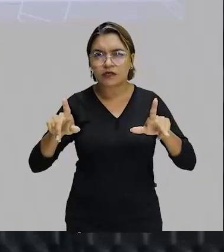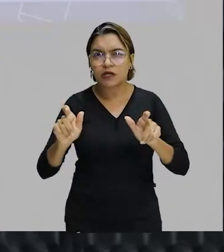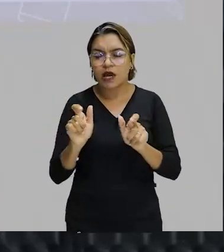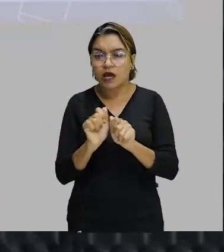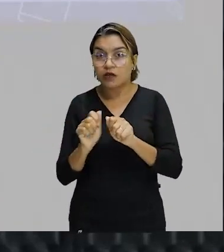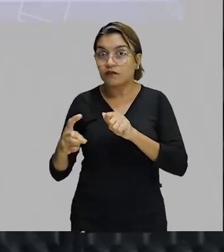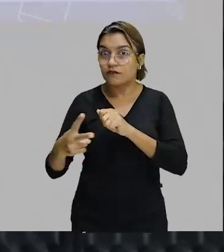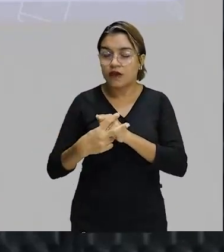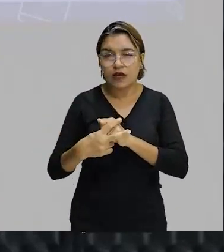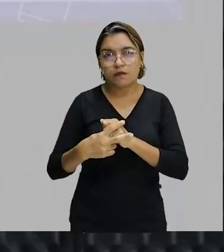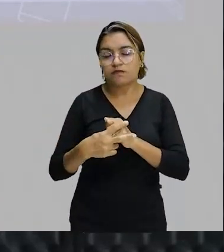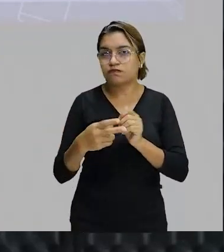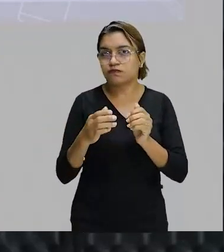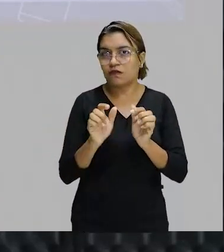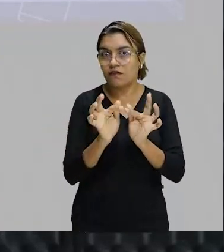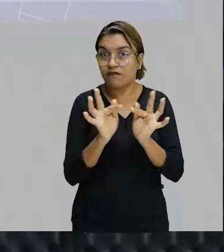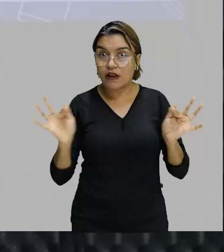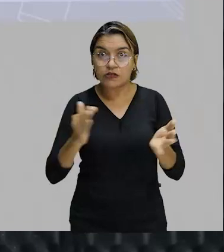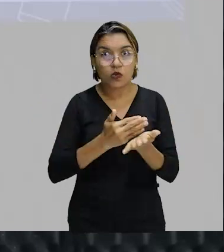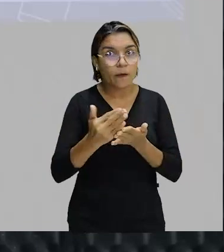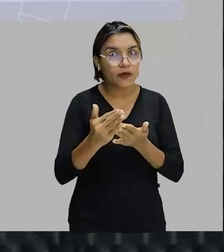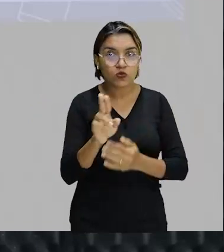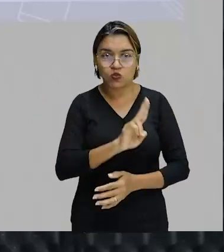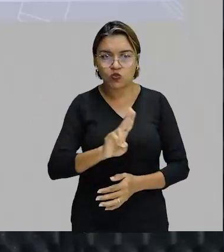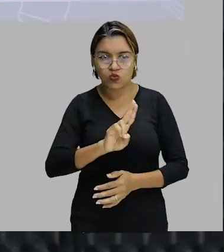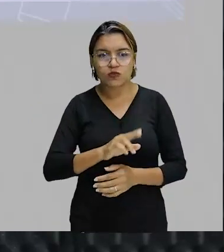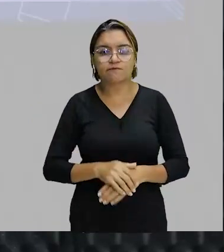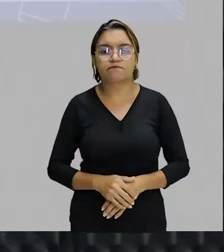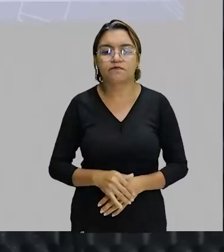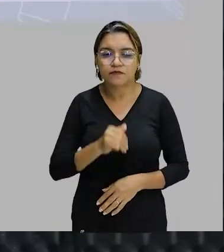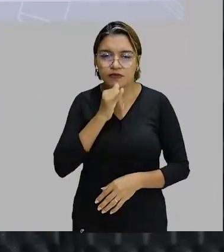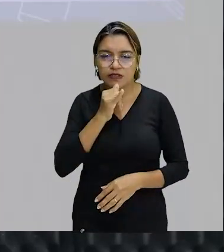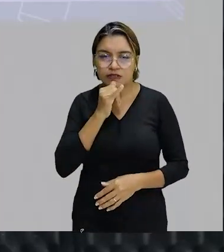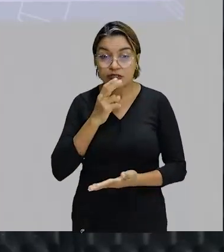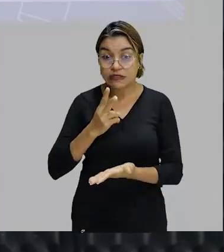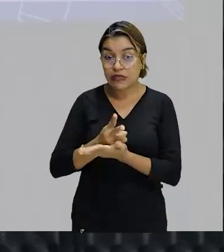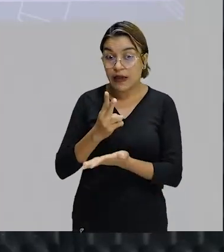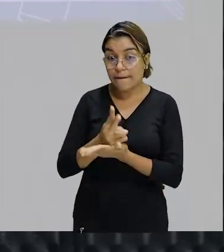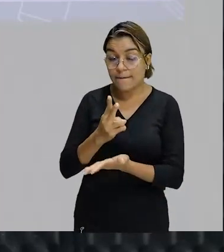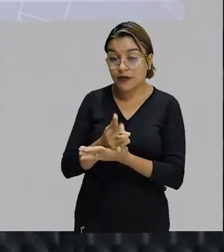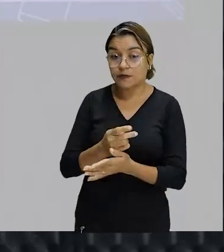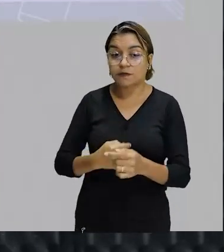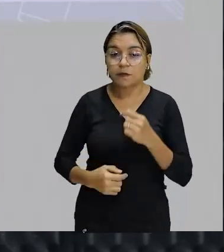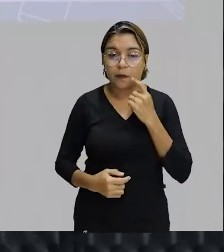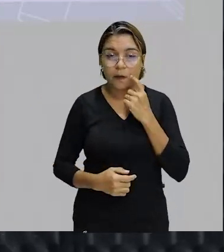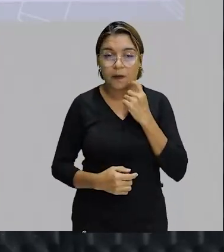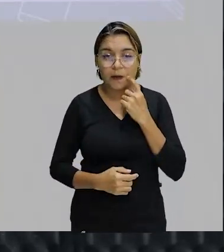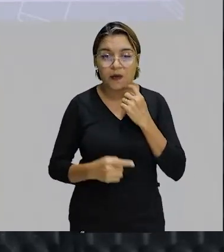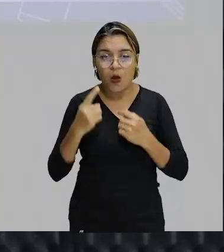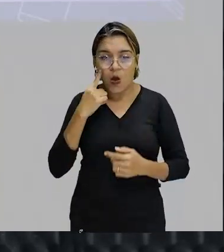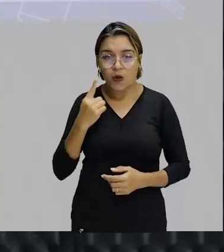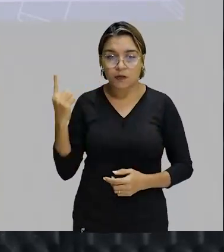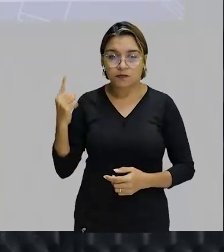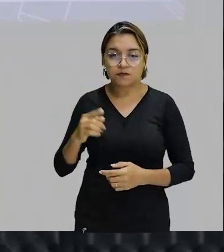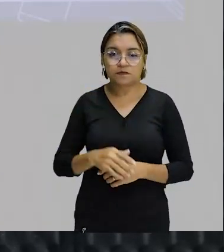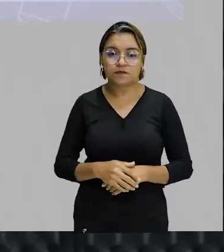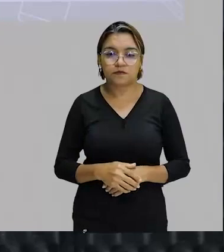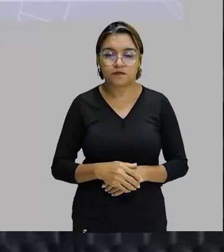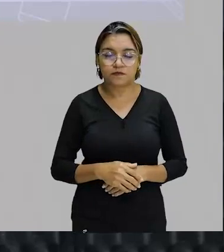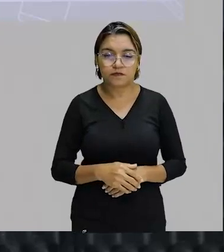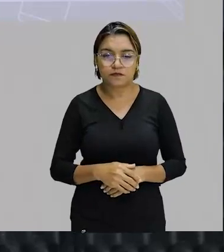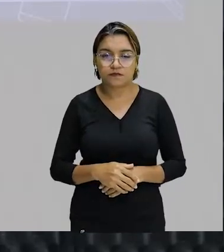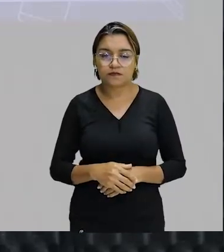Tá? Então, por exemplo, sempre, que é always, ever, também dá essa ideia de sempre,